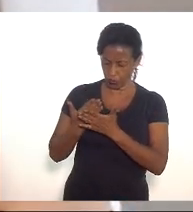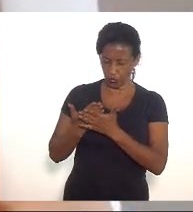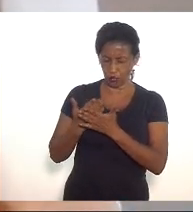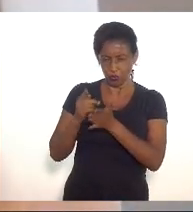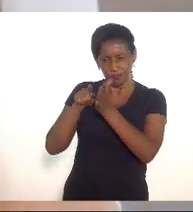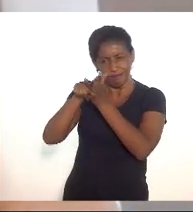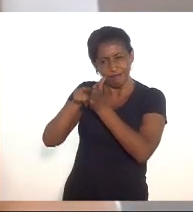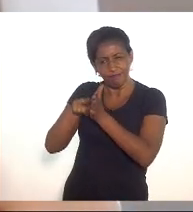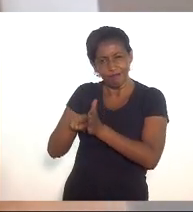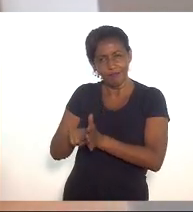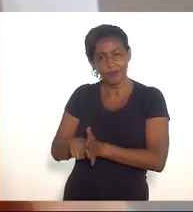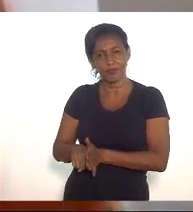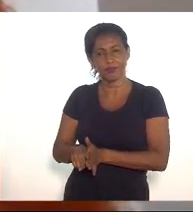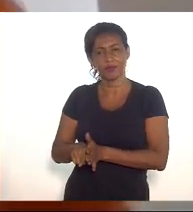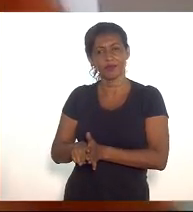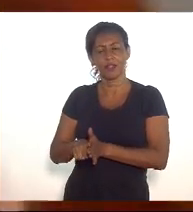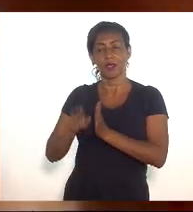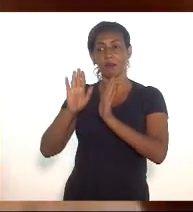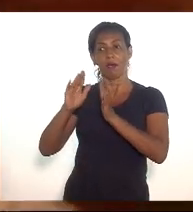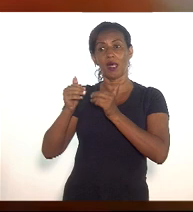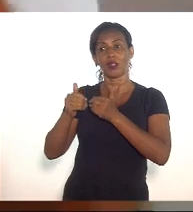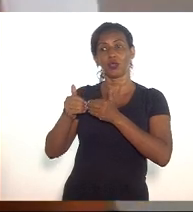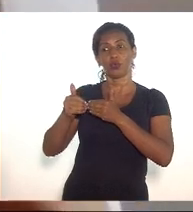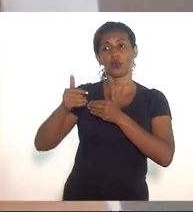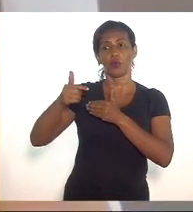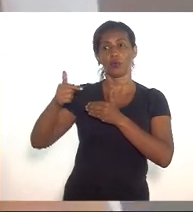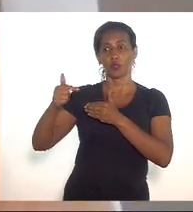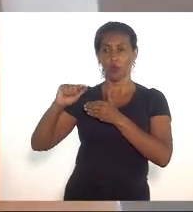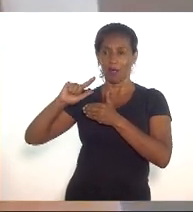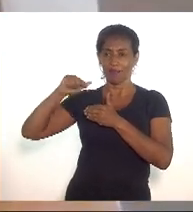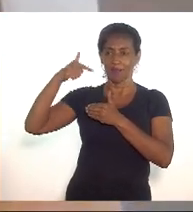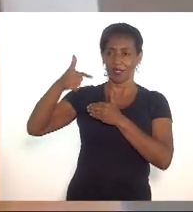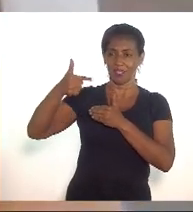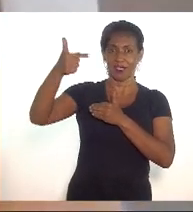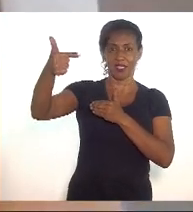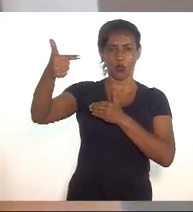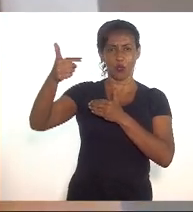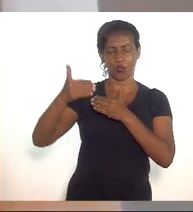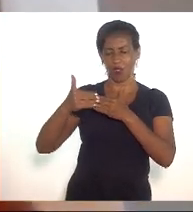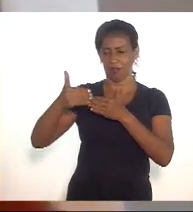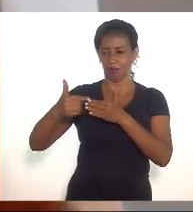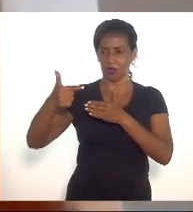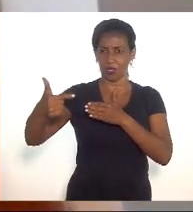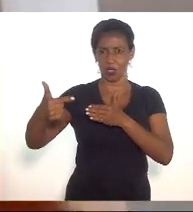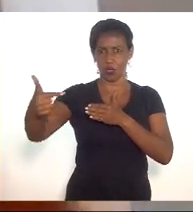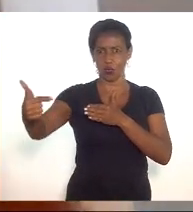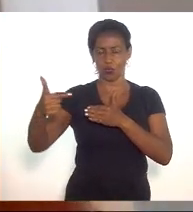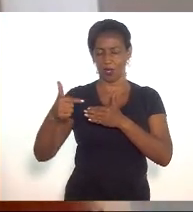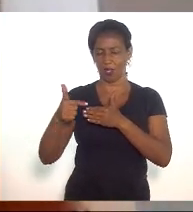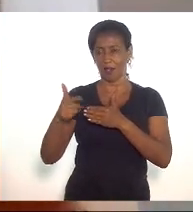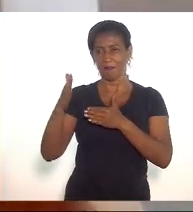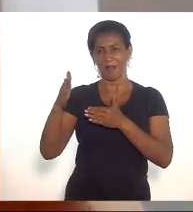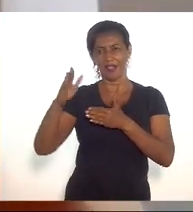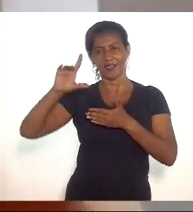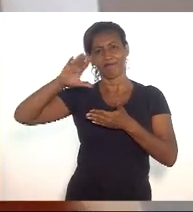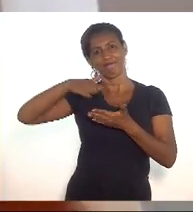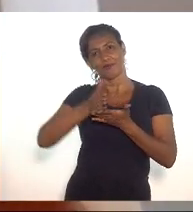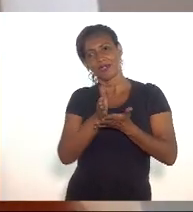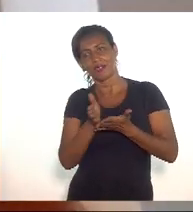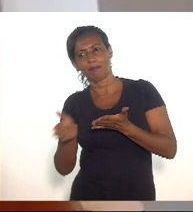infelizmente, quando se iniciou a segunda fase, uma parte desse projeto se